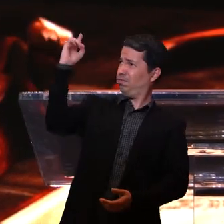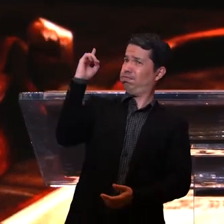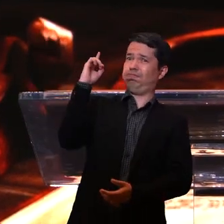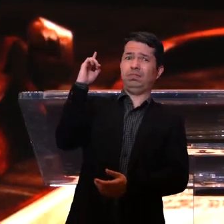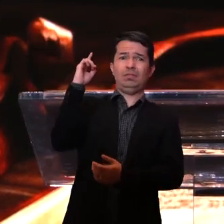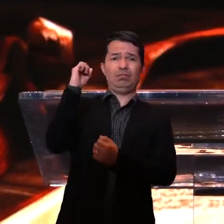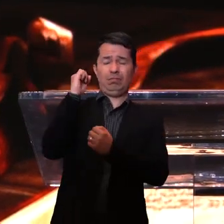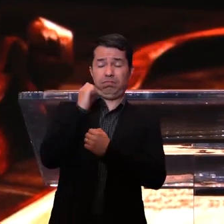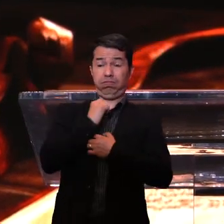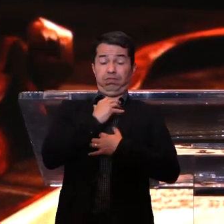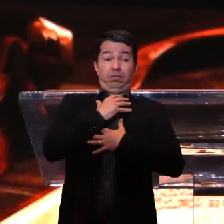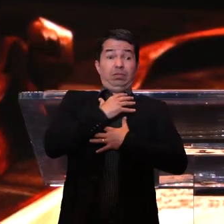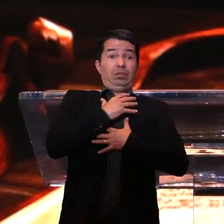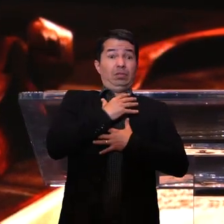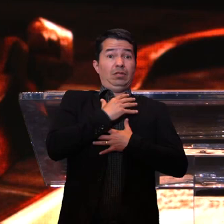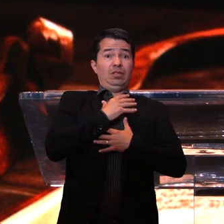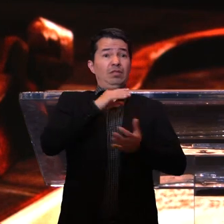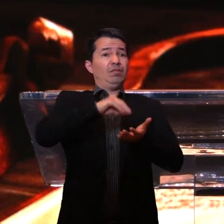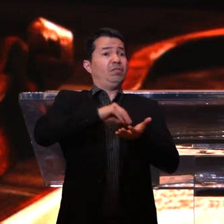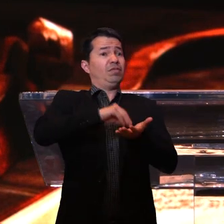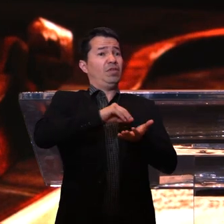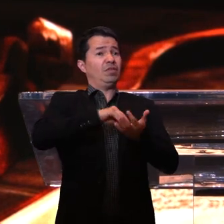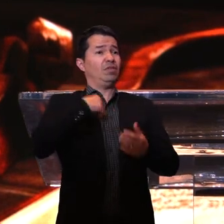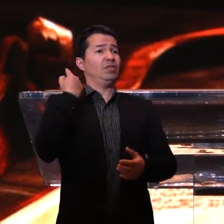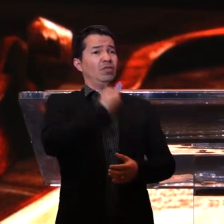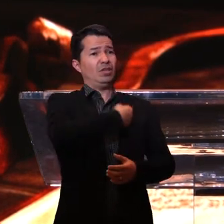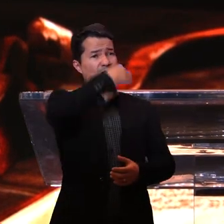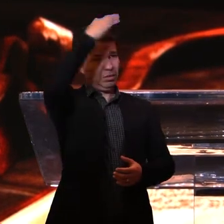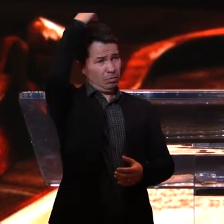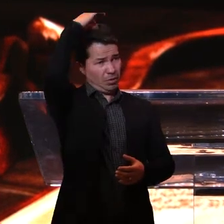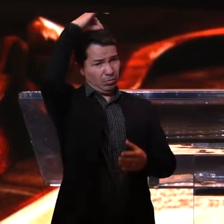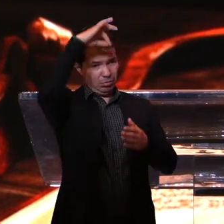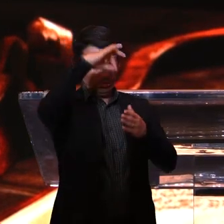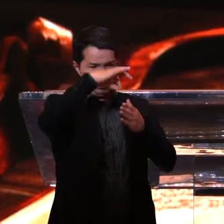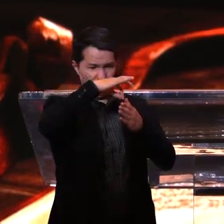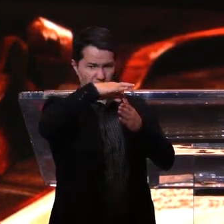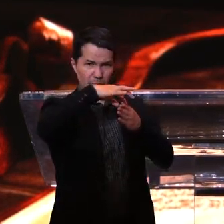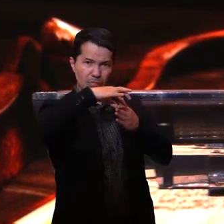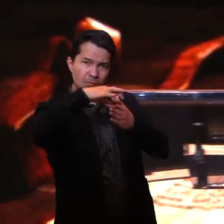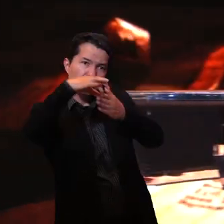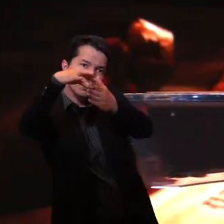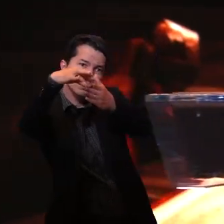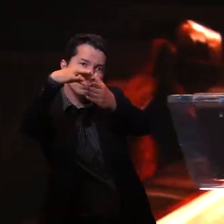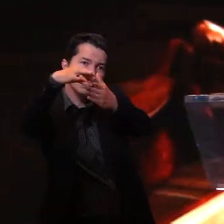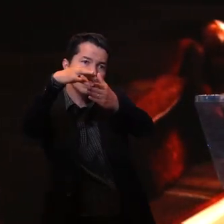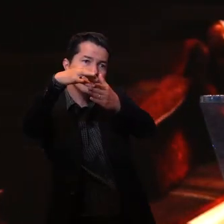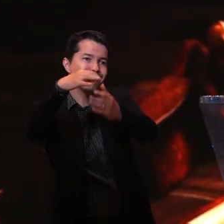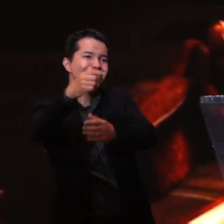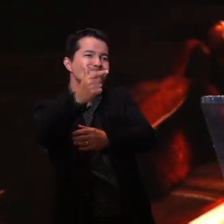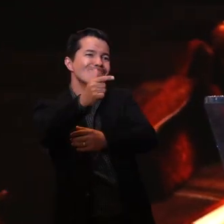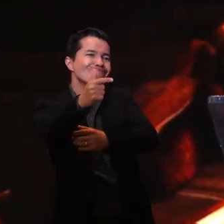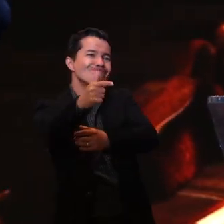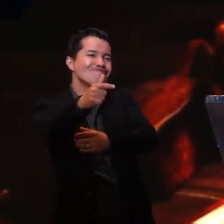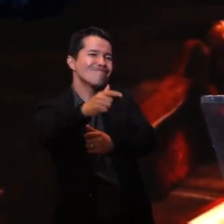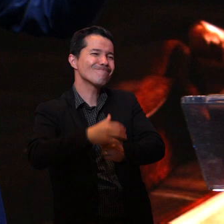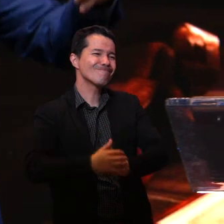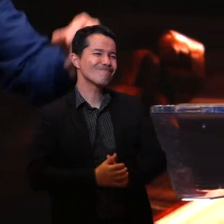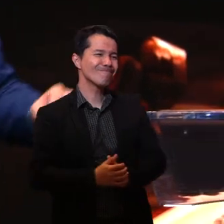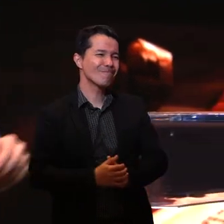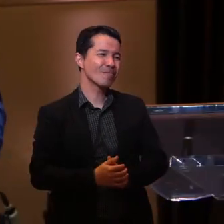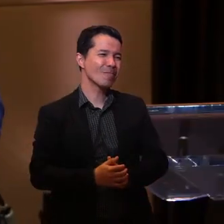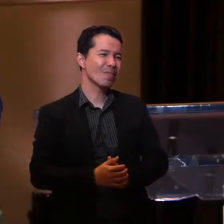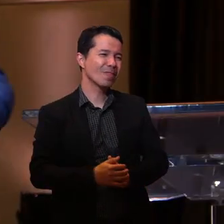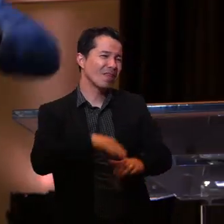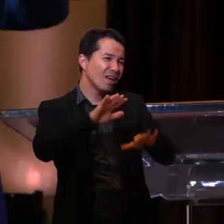perdemos o privilégio de sermos guiados pelo Espírito. E por isso andamos tateando o caminho. Alguns seguem o